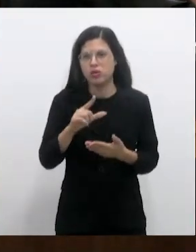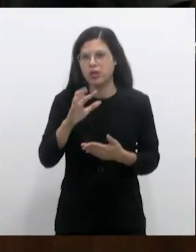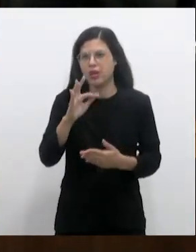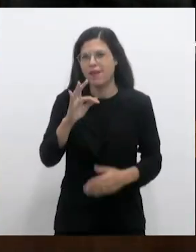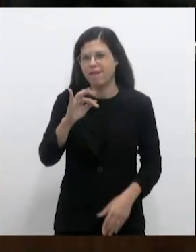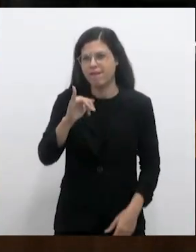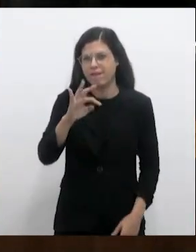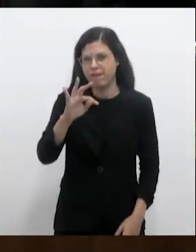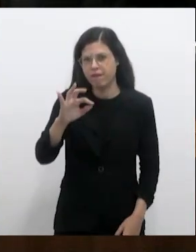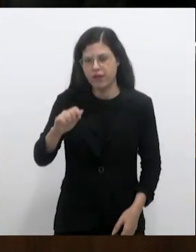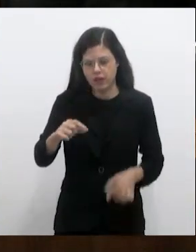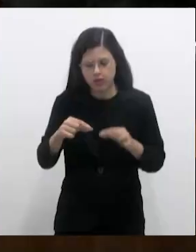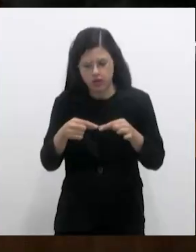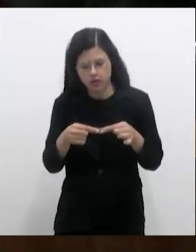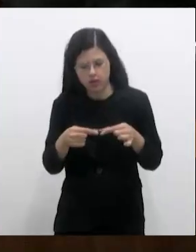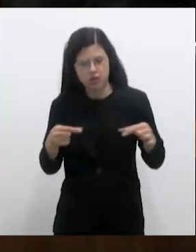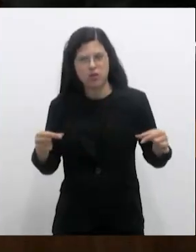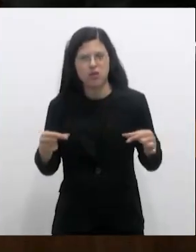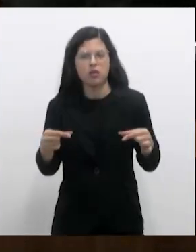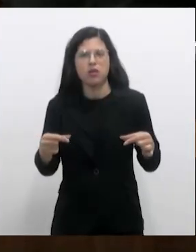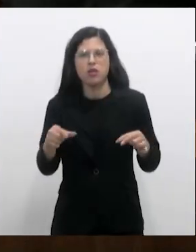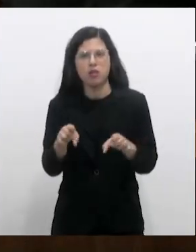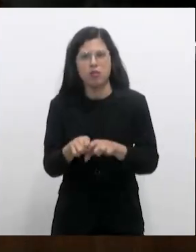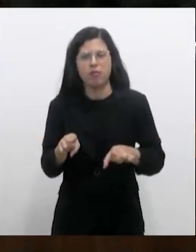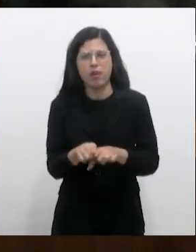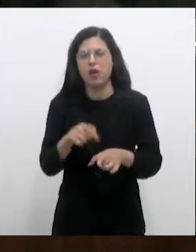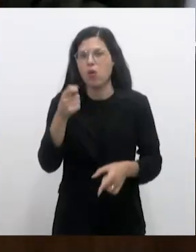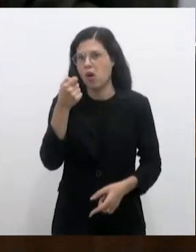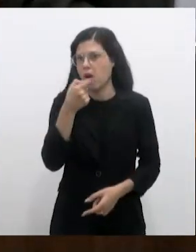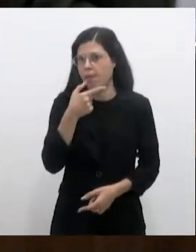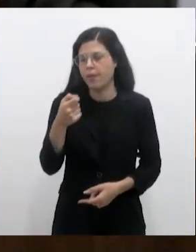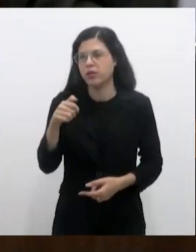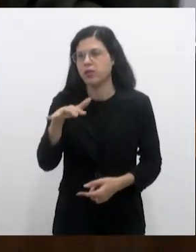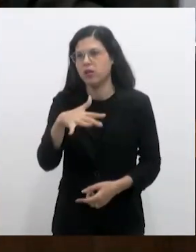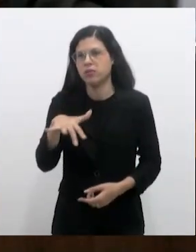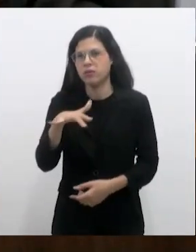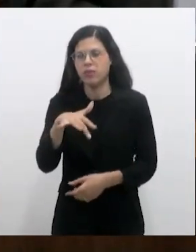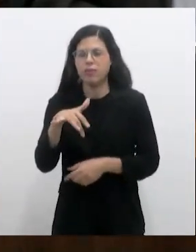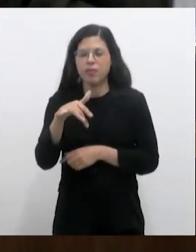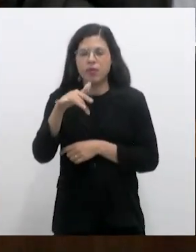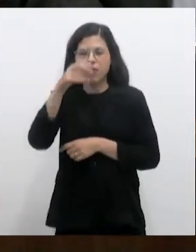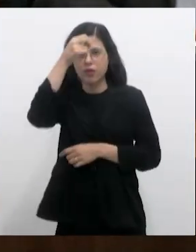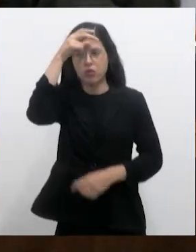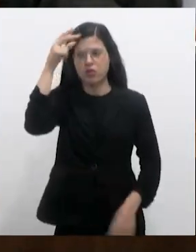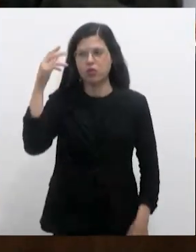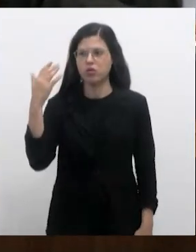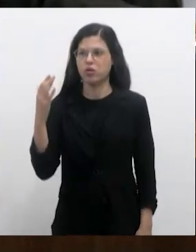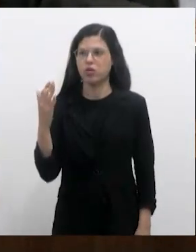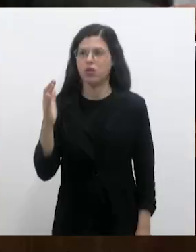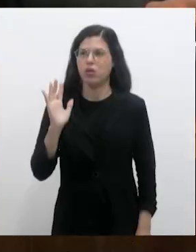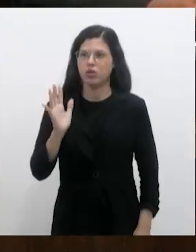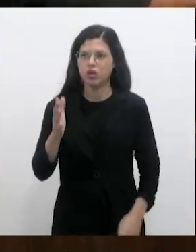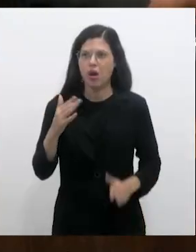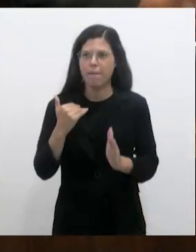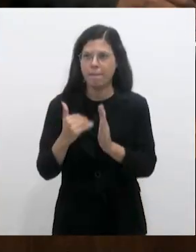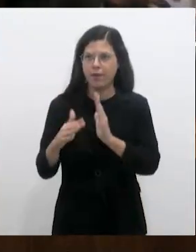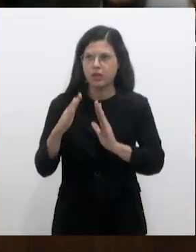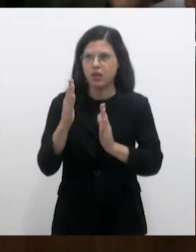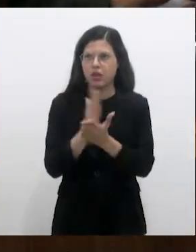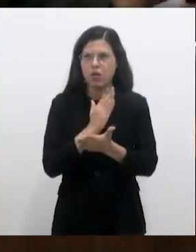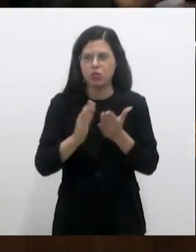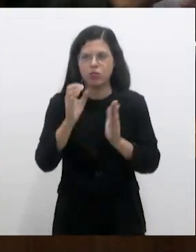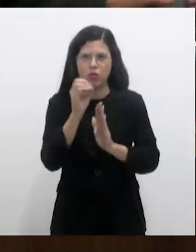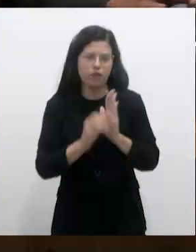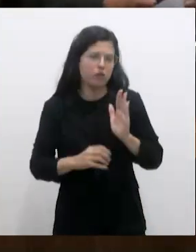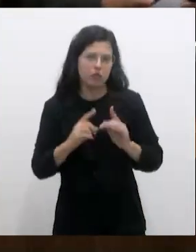e a insulina por parte da Prefeitura de Niterói. Nós já encaminhamos alguns ofícios, mas não fomos respondidos e muito